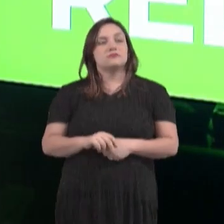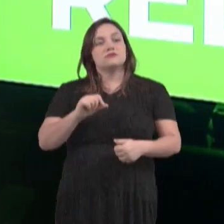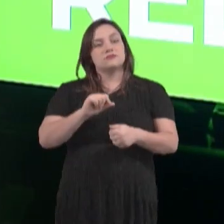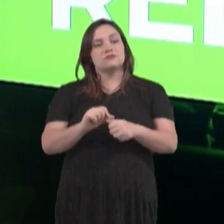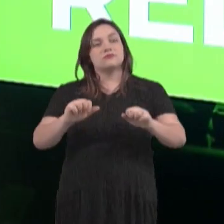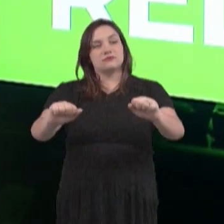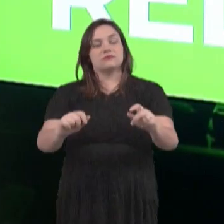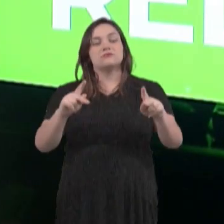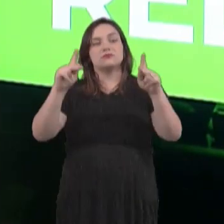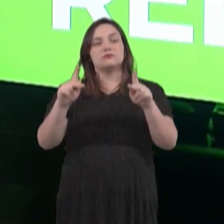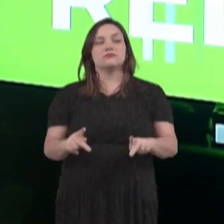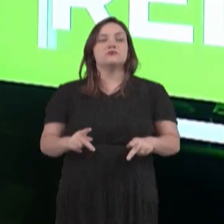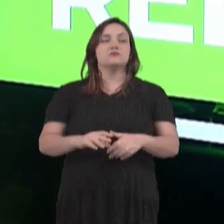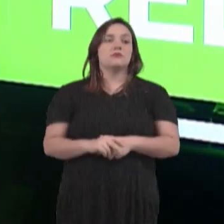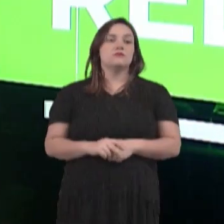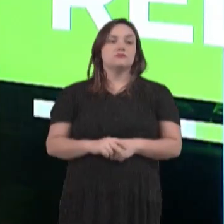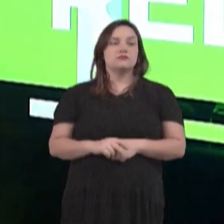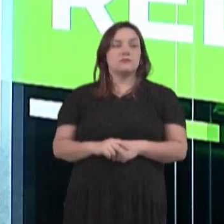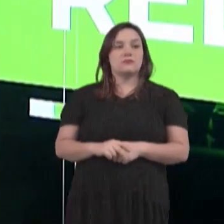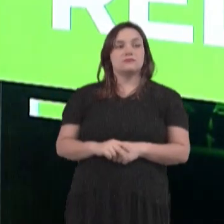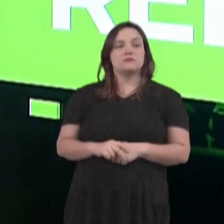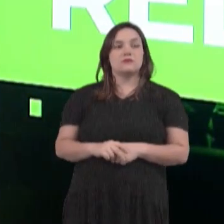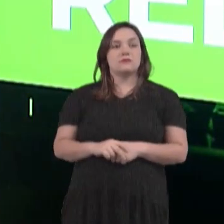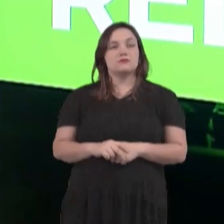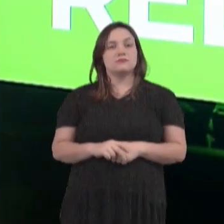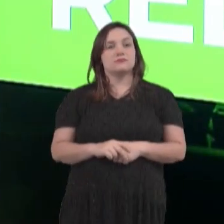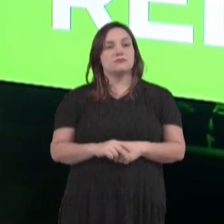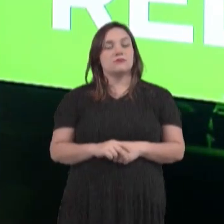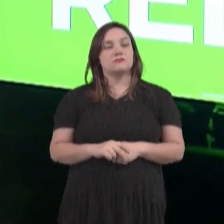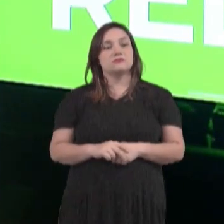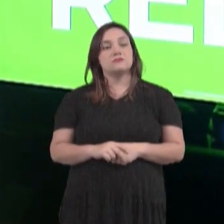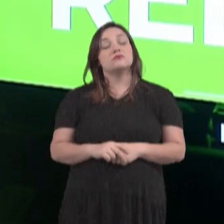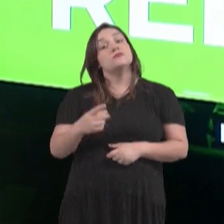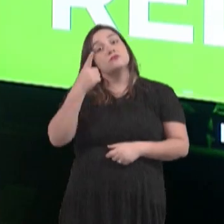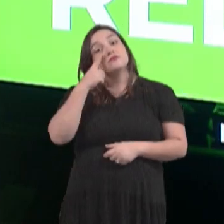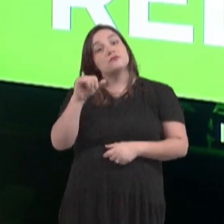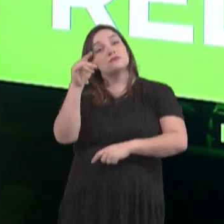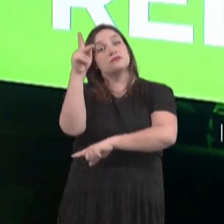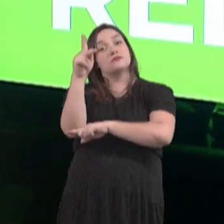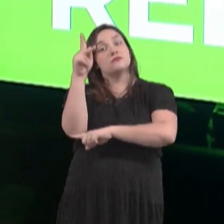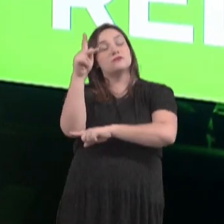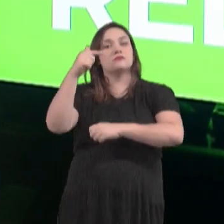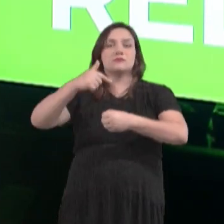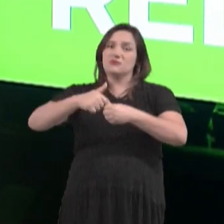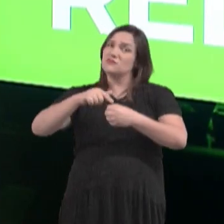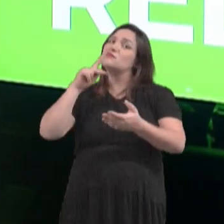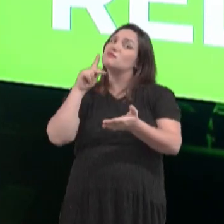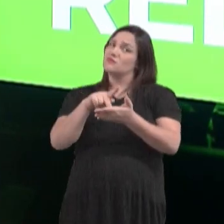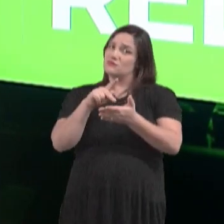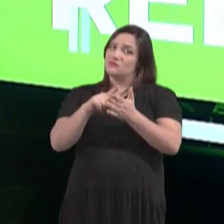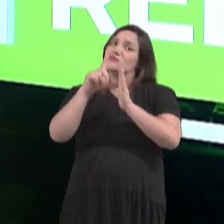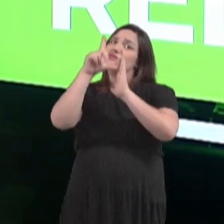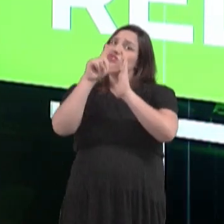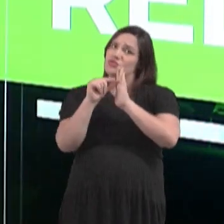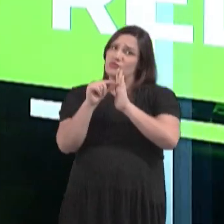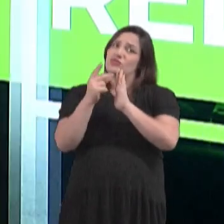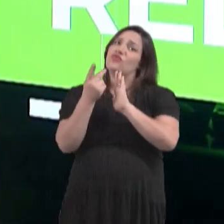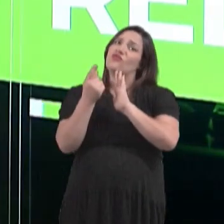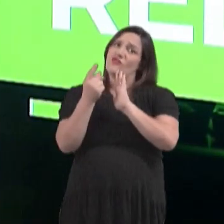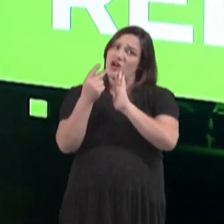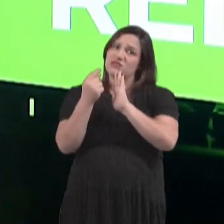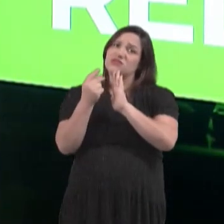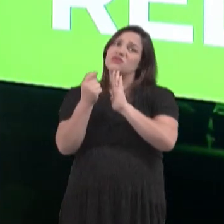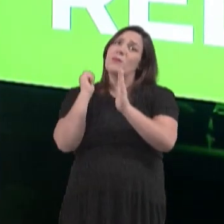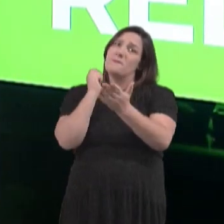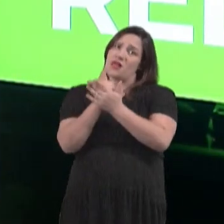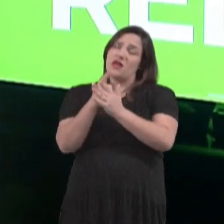audiência pública para debater se os postos de combustíveis aqui do nosso estado estão repassando a queda na